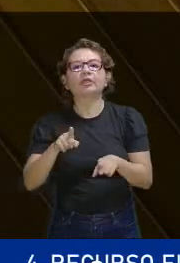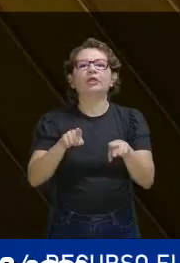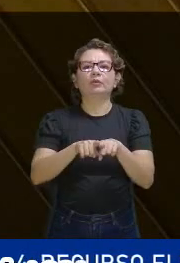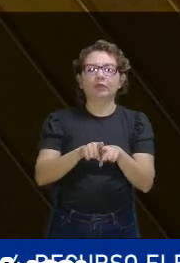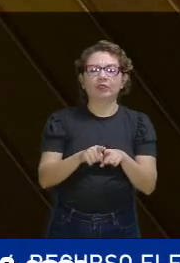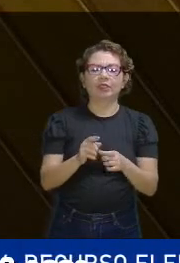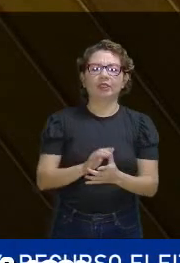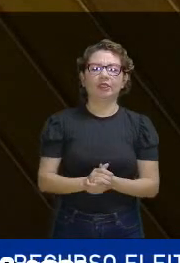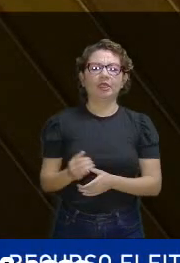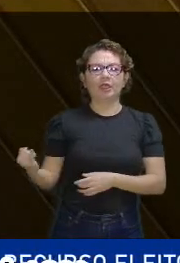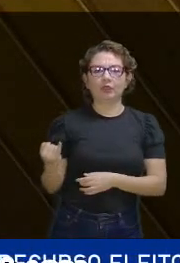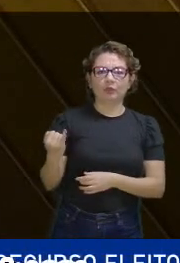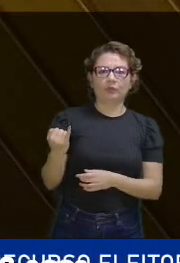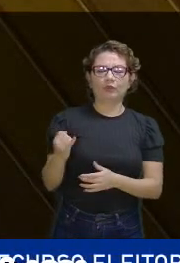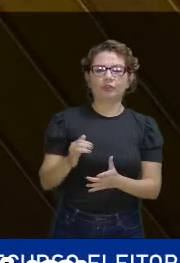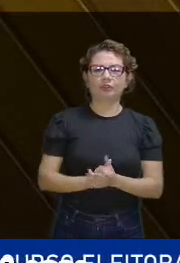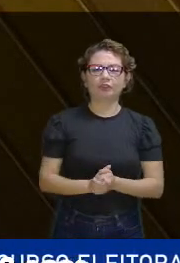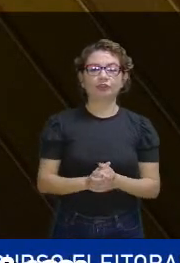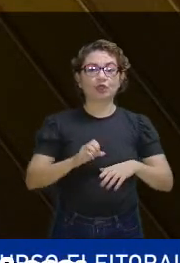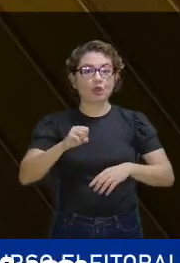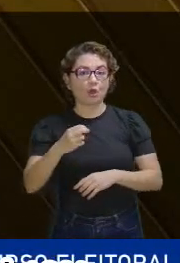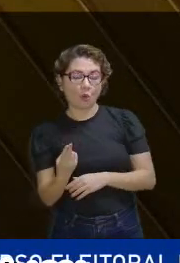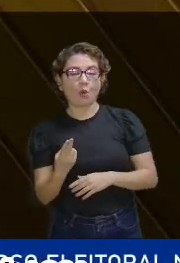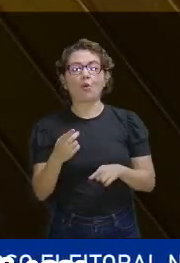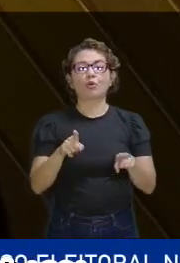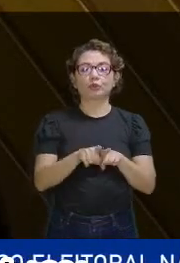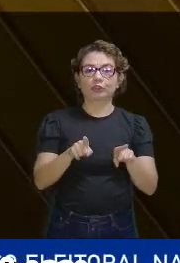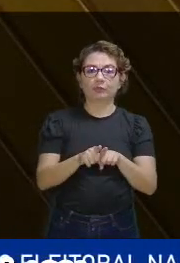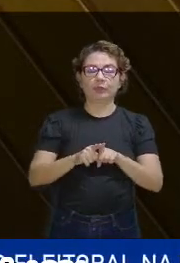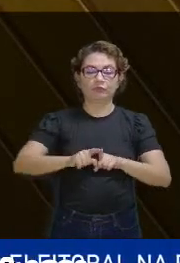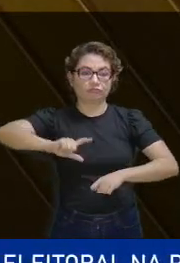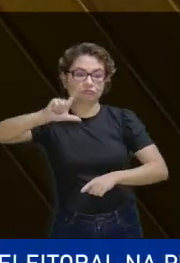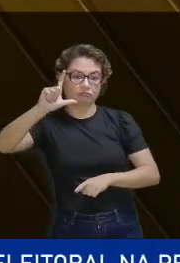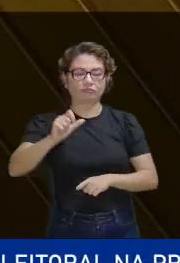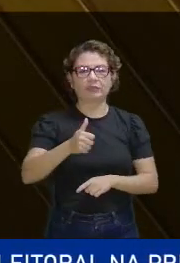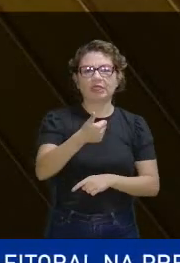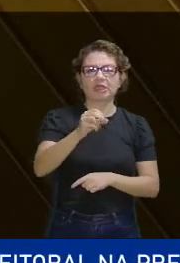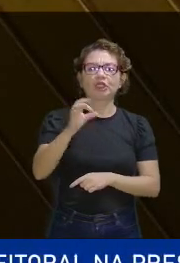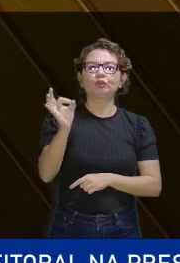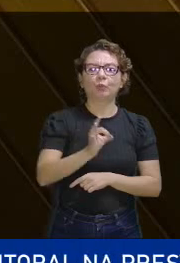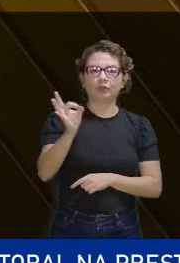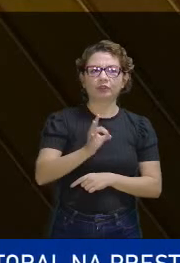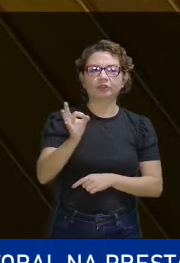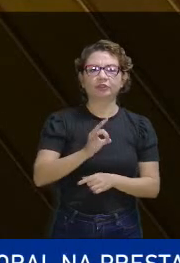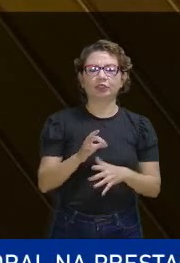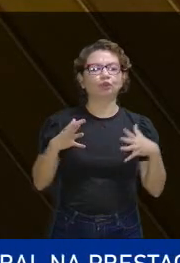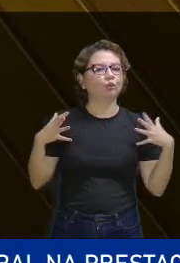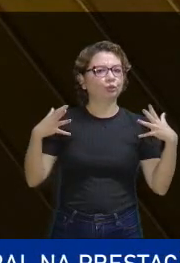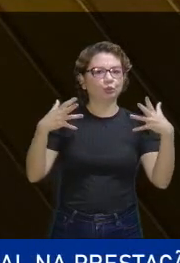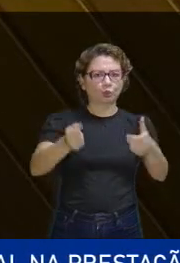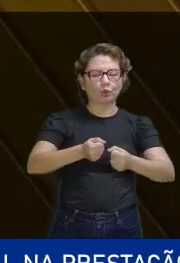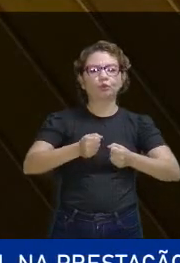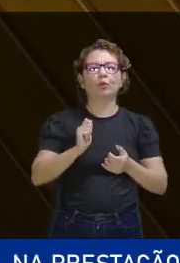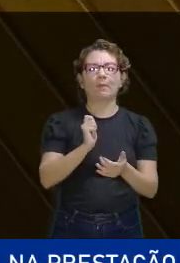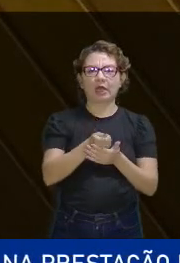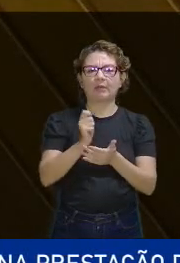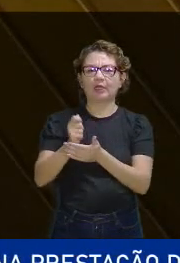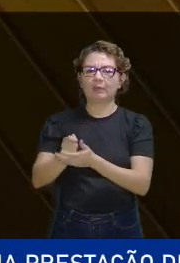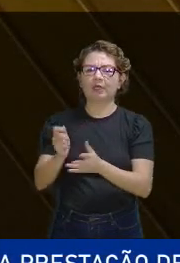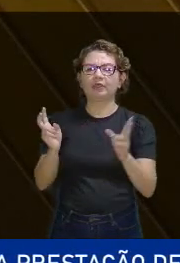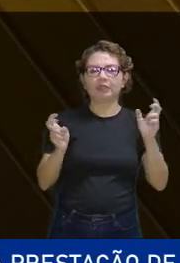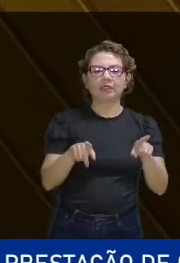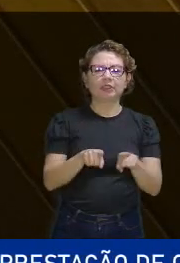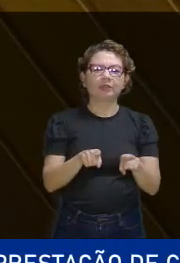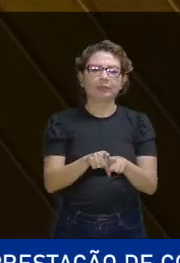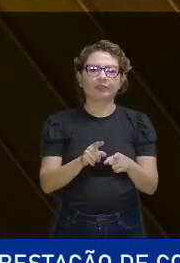representem valor absoluto diminuto ou percentual inexpressivo, até 10% do total da arrecadação ou despesas. Fecho aspas.